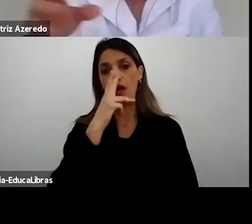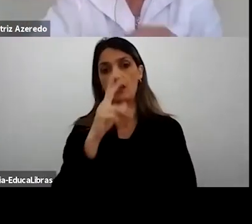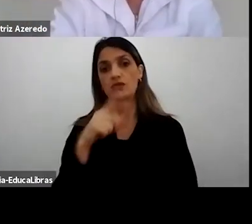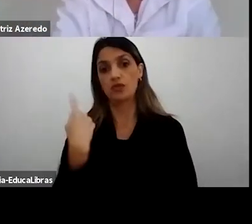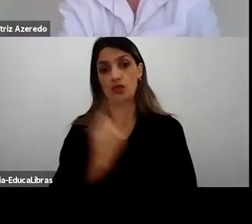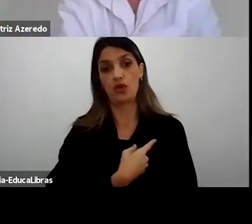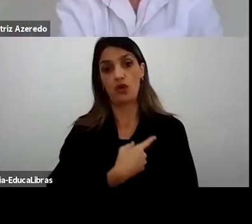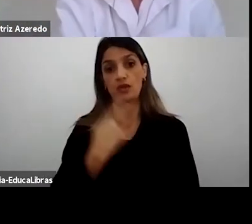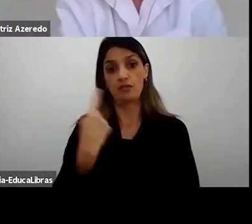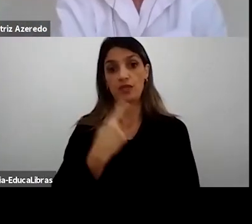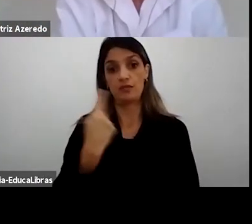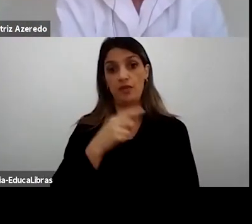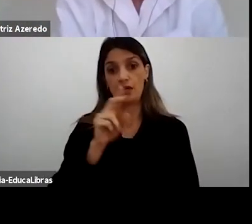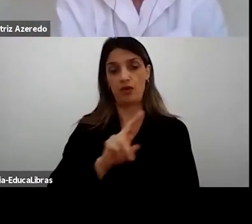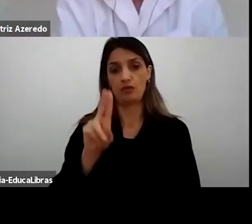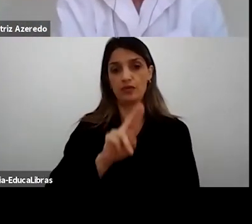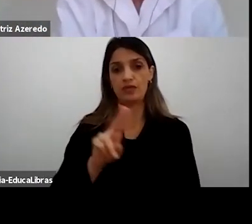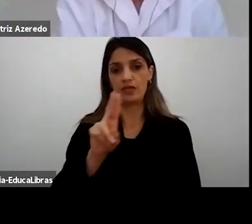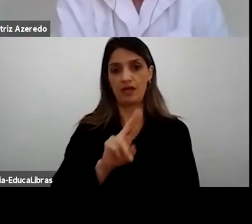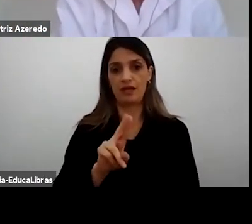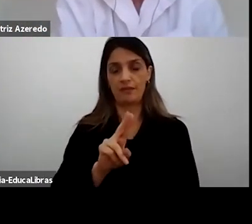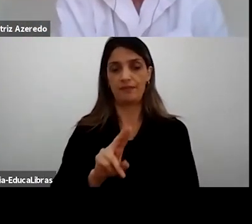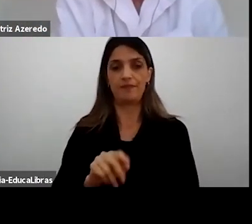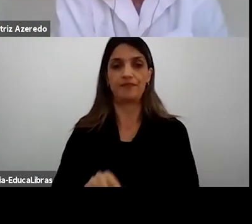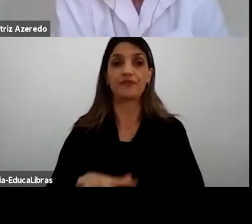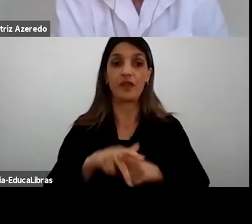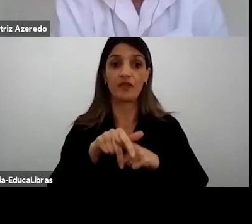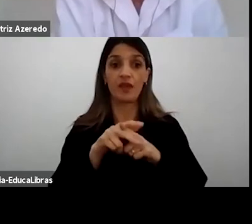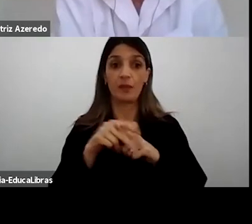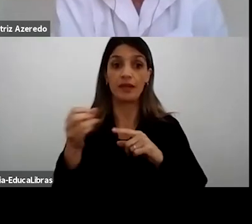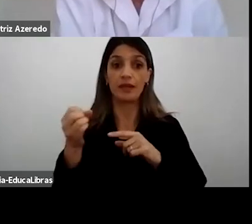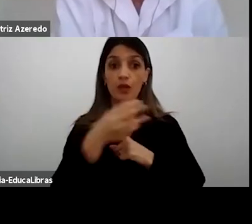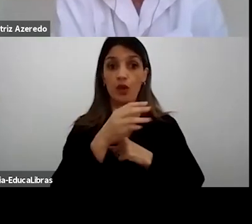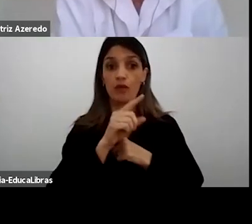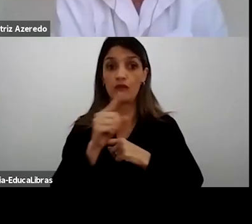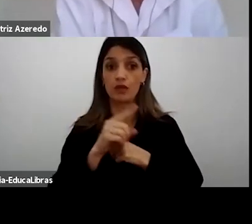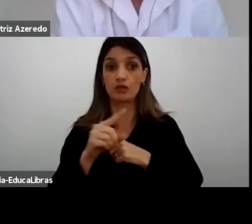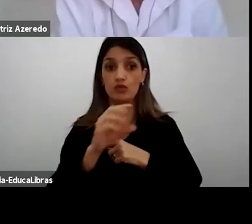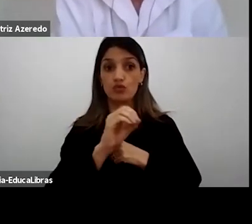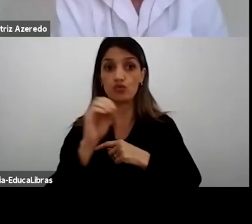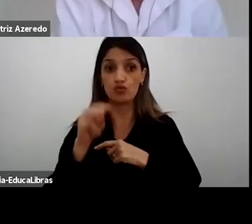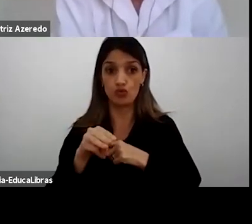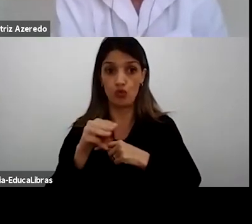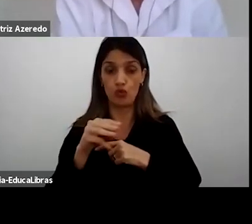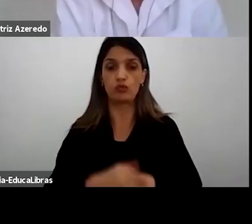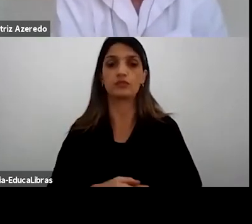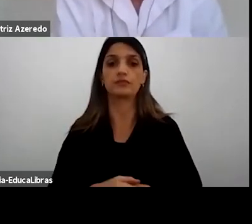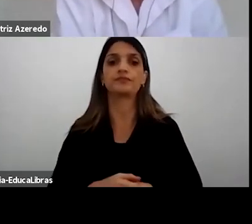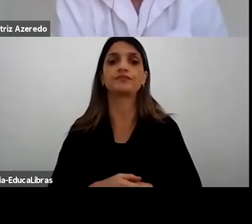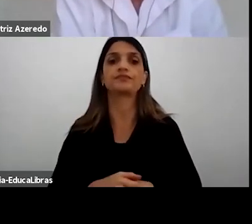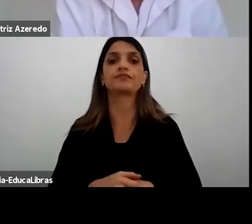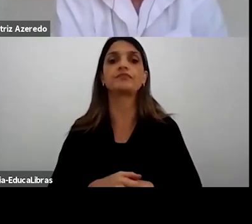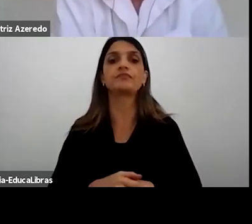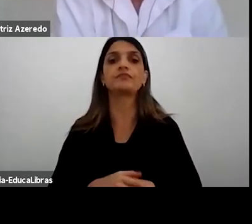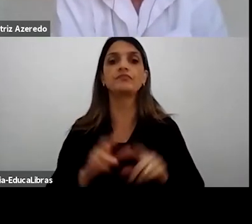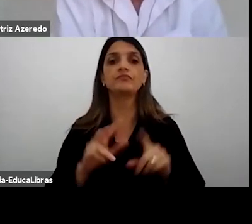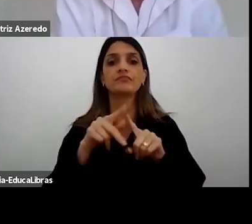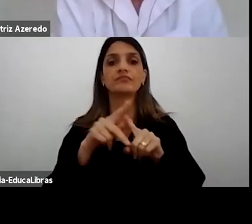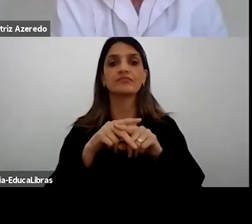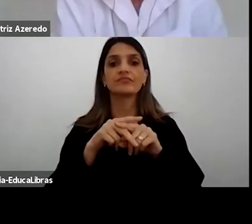hein? Seremos os primeiros a usar. O Zoom lançou uma ferramenta de